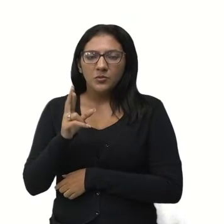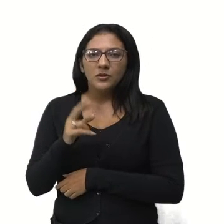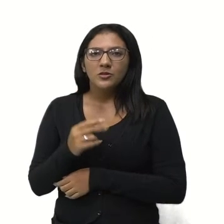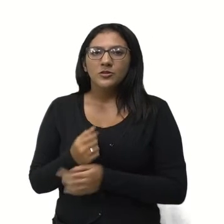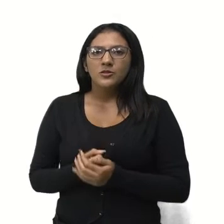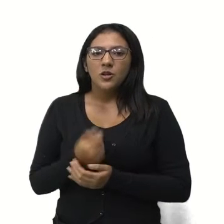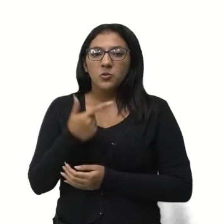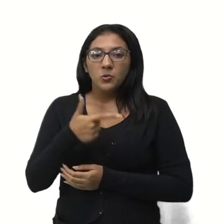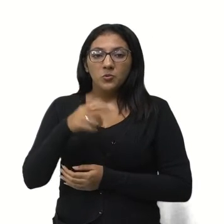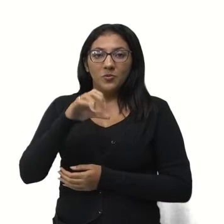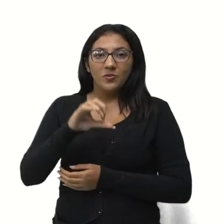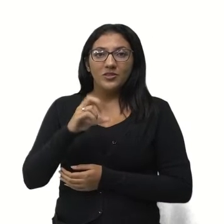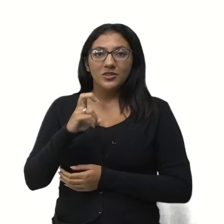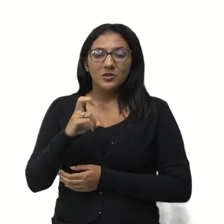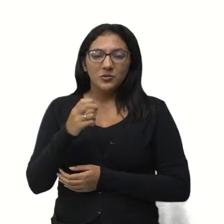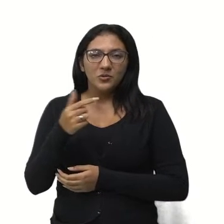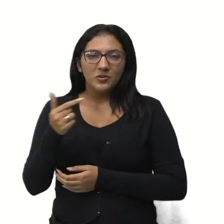foi